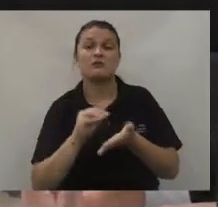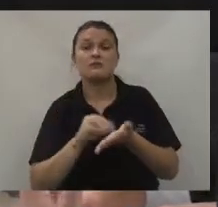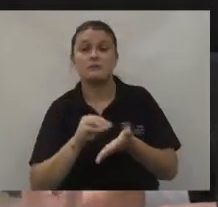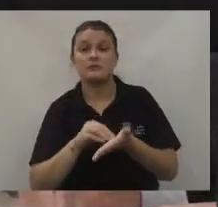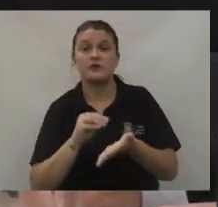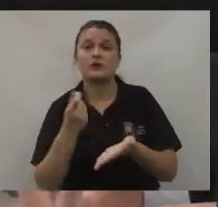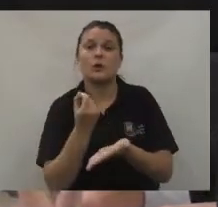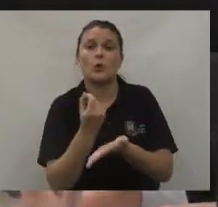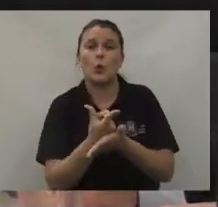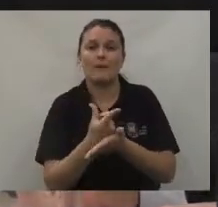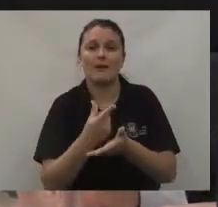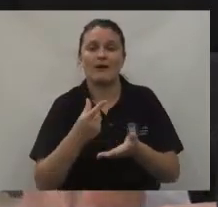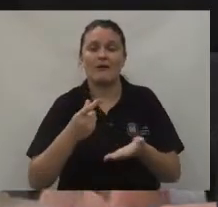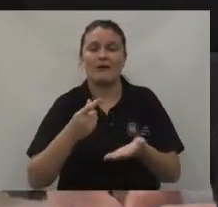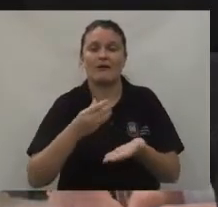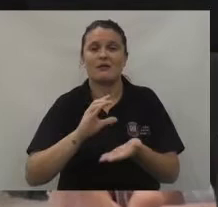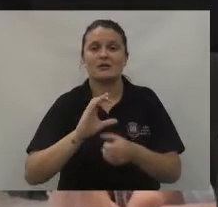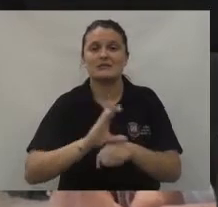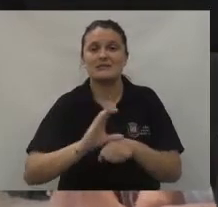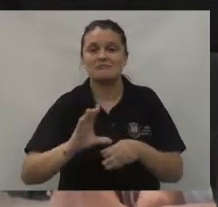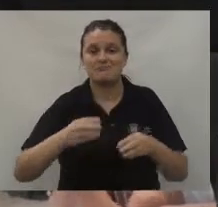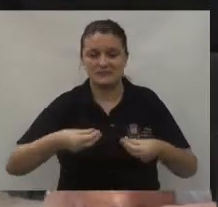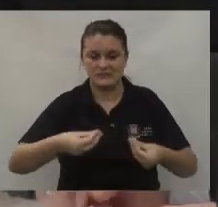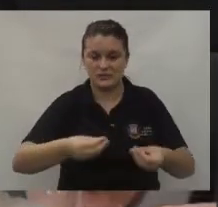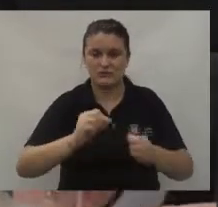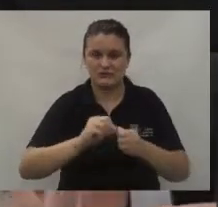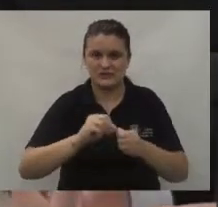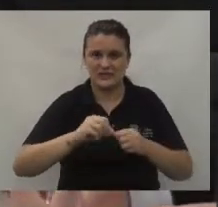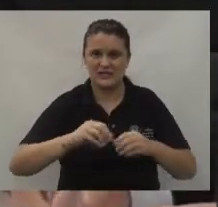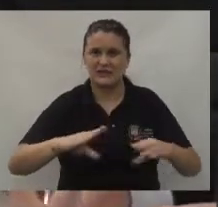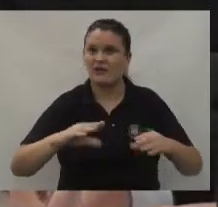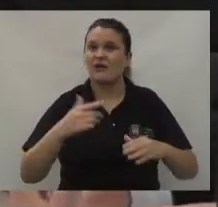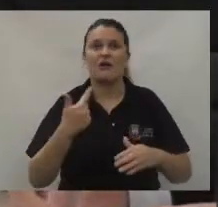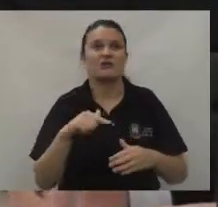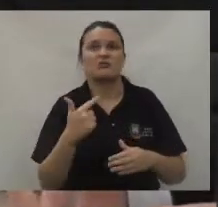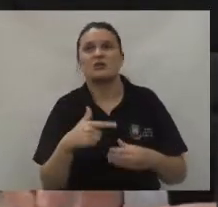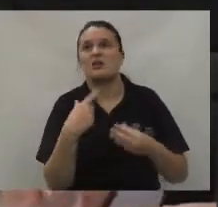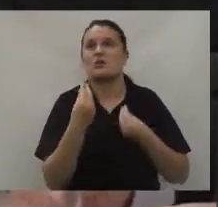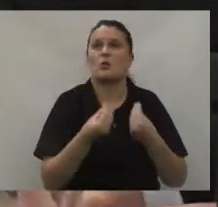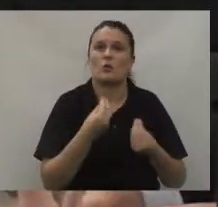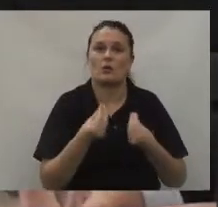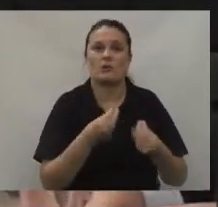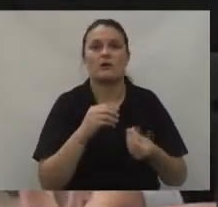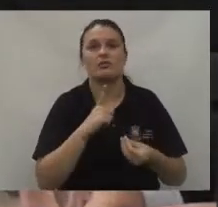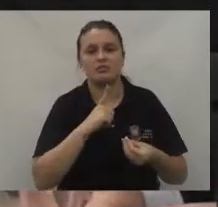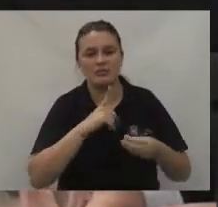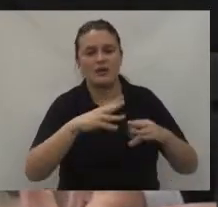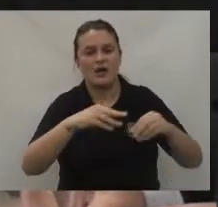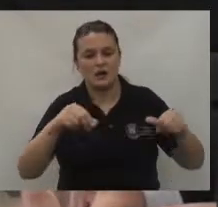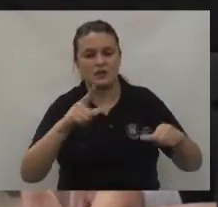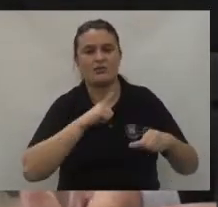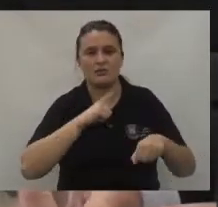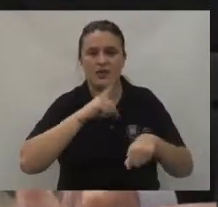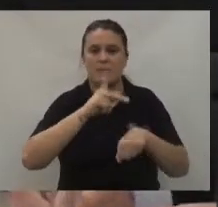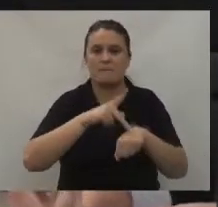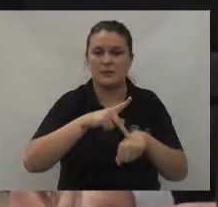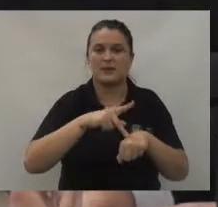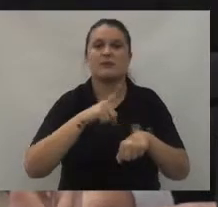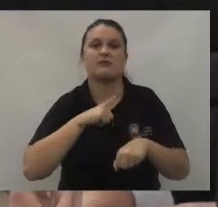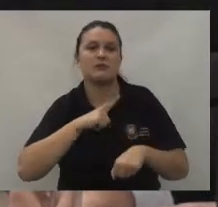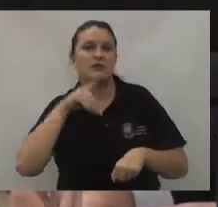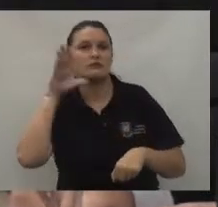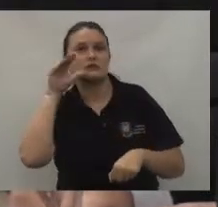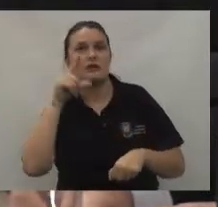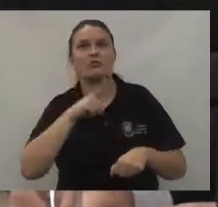comprar o cimento sei que não vamos comprar o cimento então não vai mudar não sei o que tem areia pedra tem funcionário tem